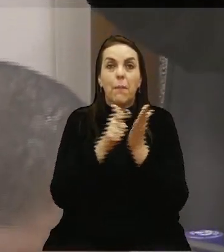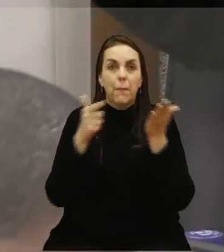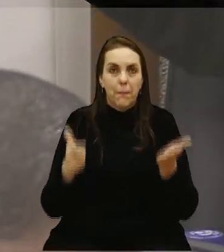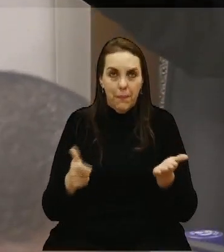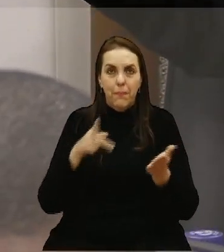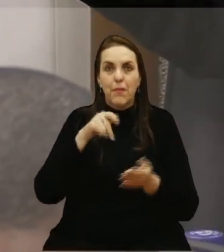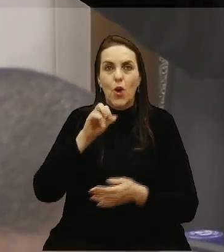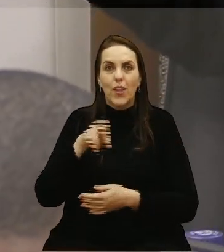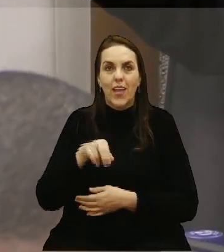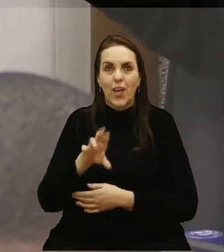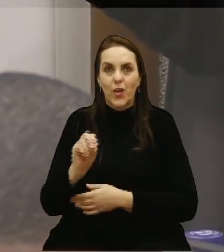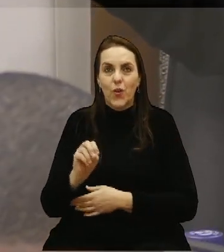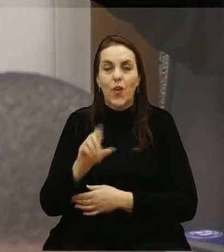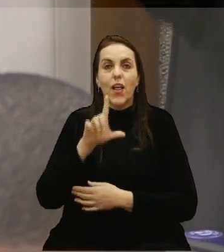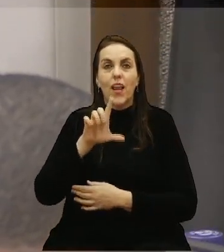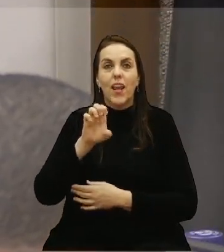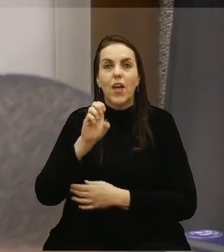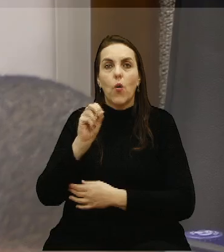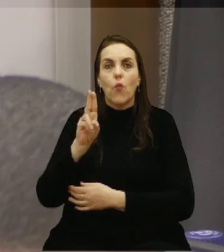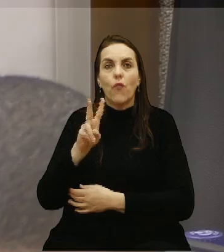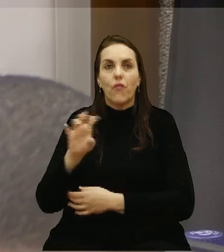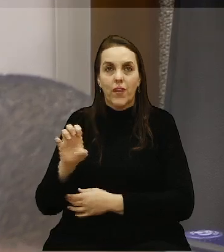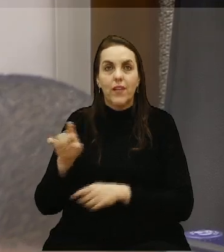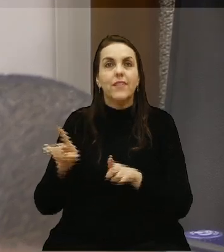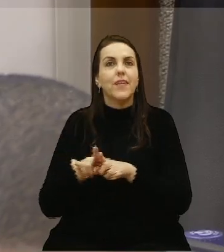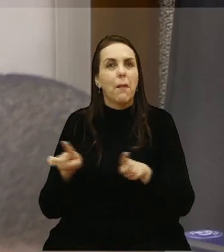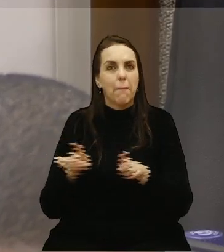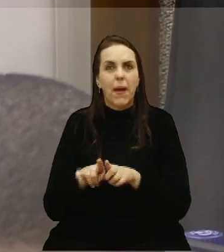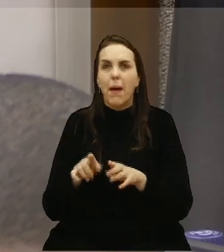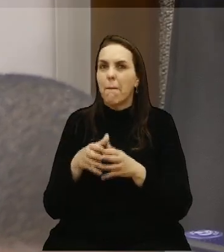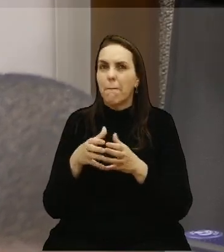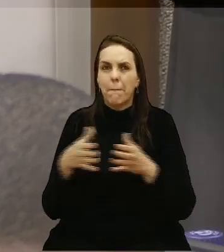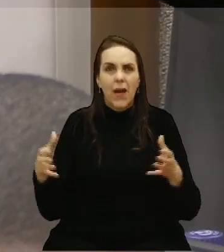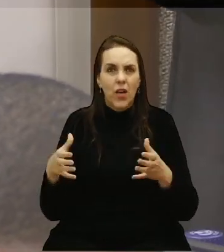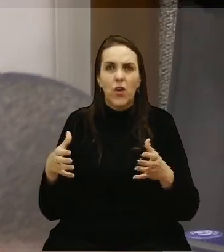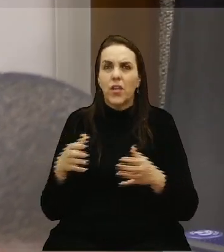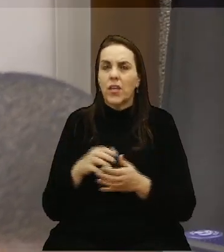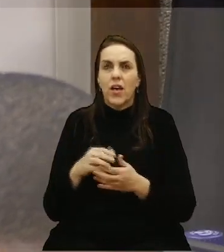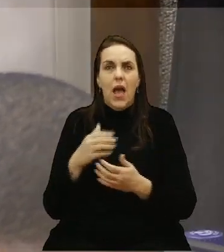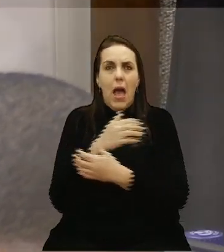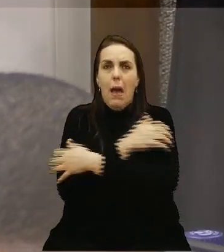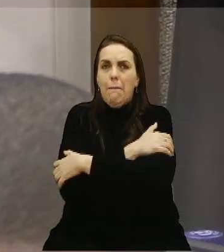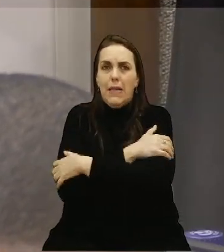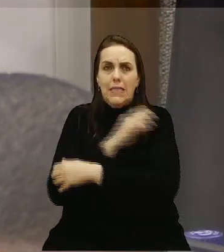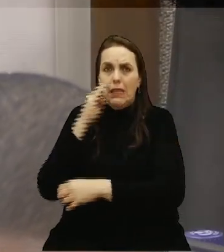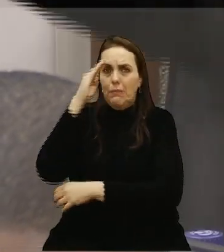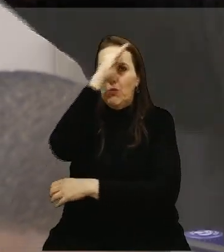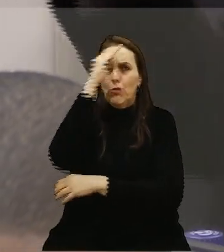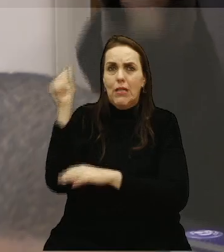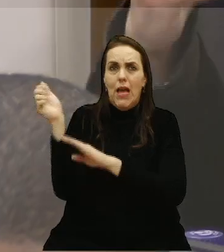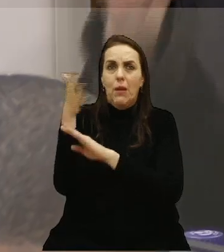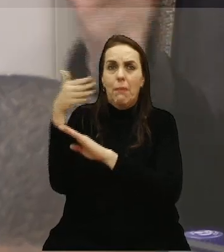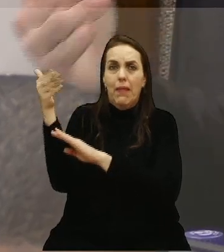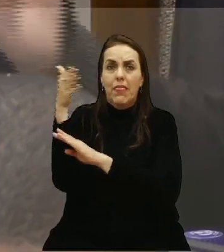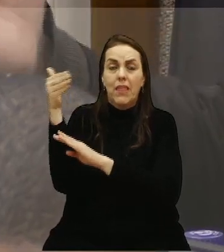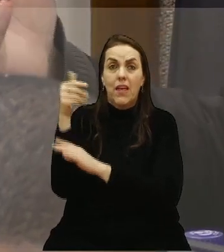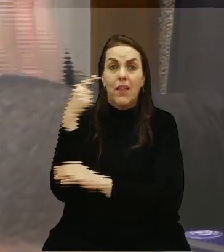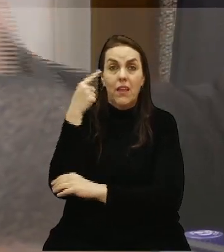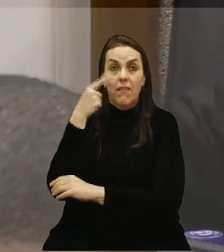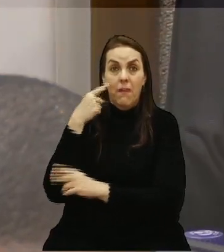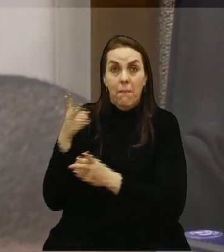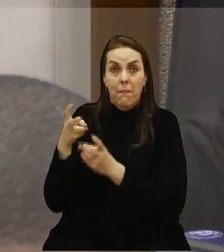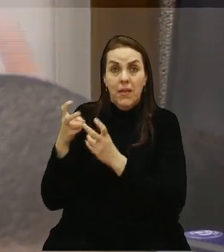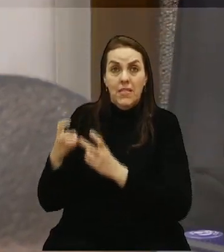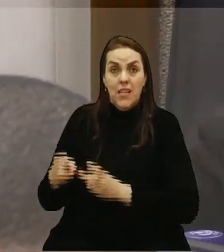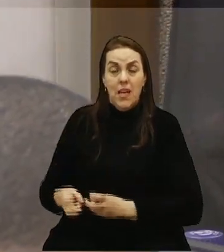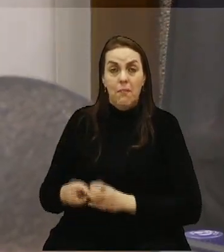no perfil que eu estive olhando, boa parte abraçados no Bolsonaro, na frente dos quartel, com bandeiras, tu vê que, teoricamente,